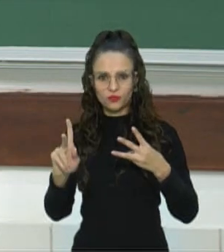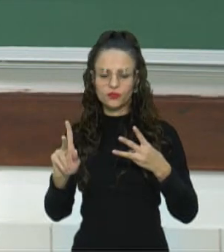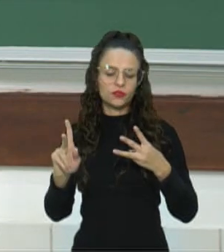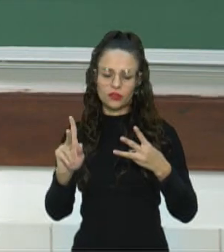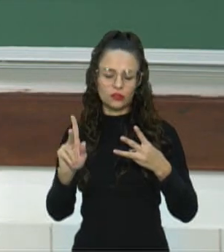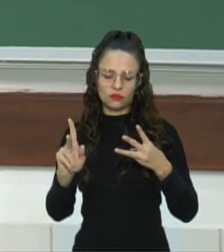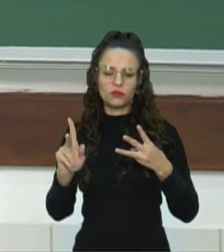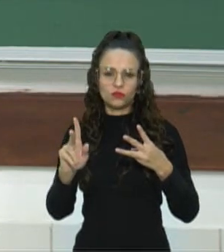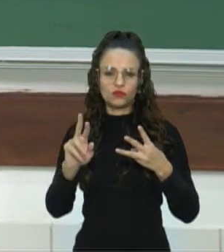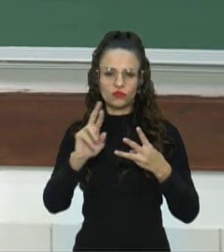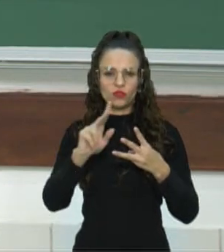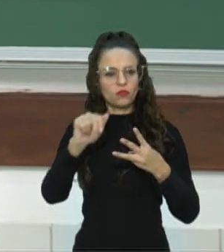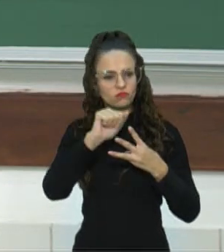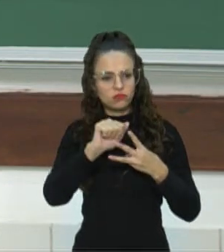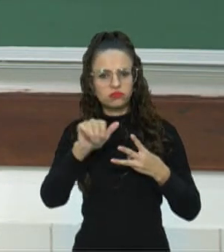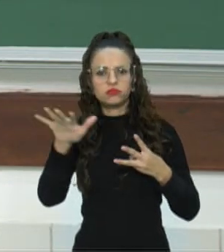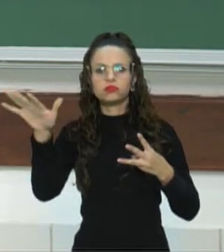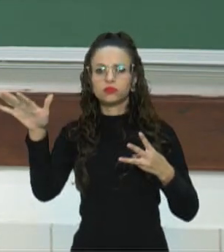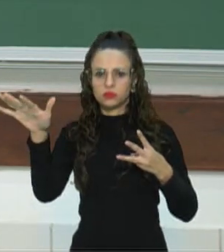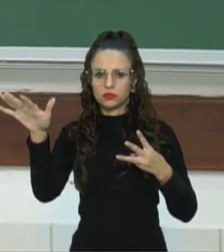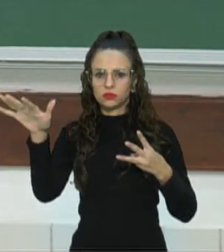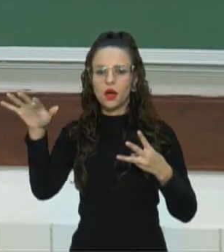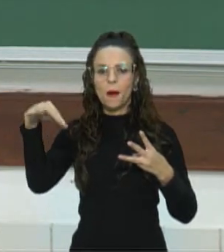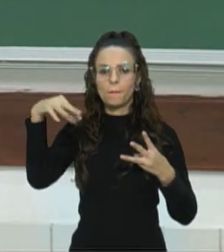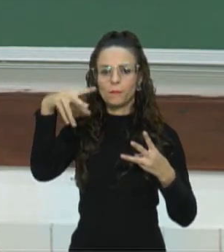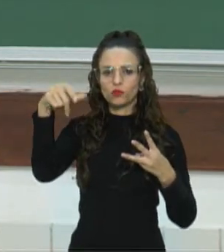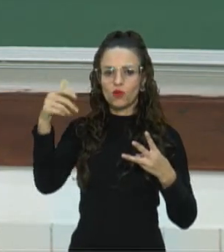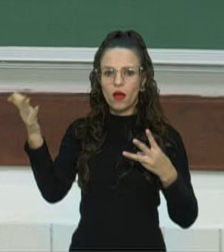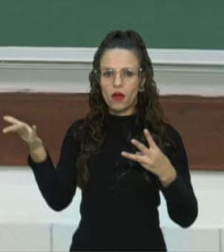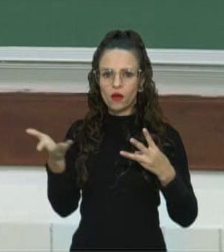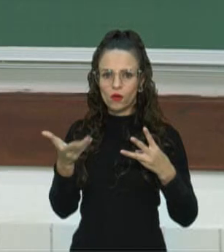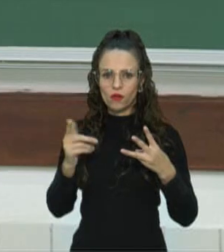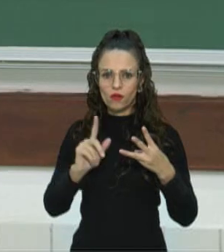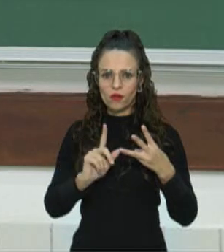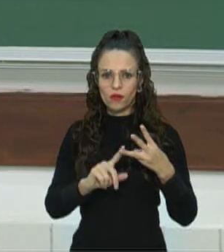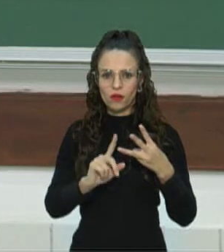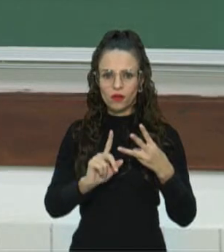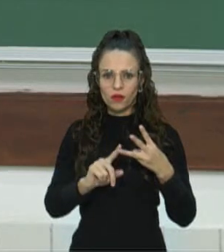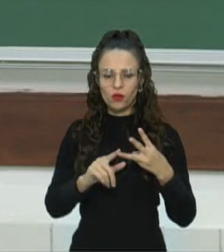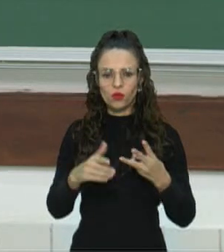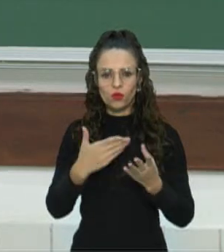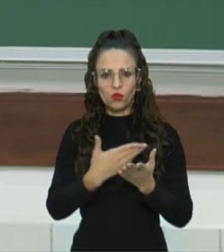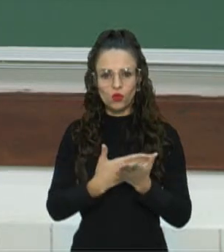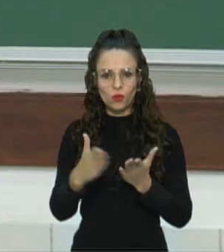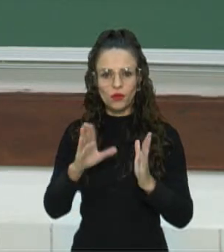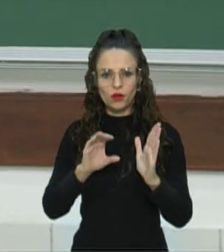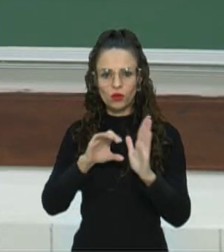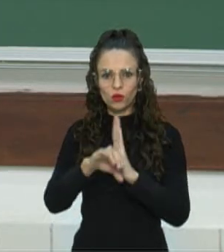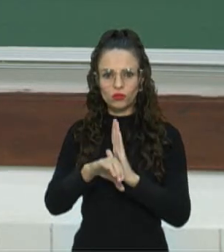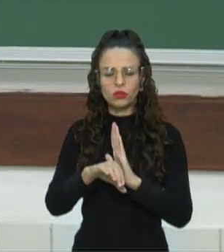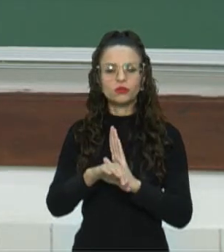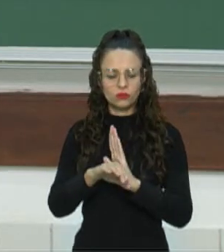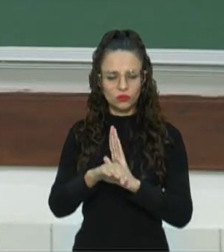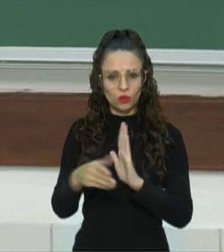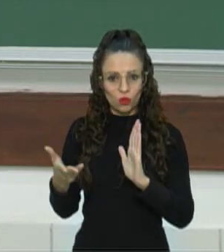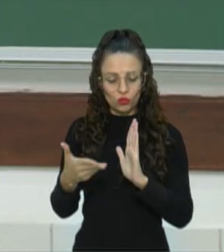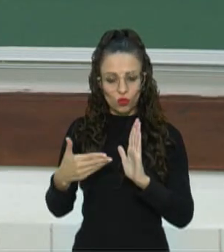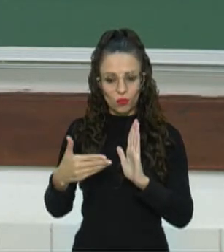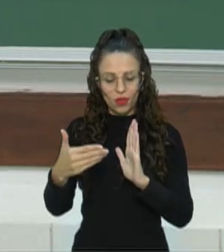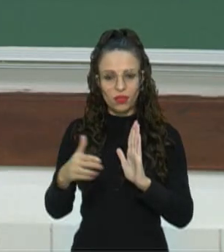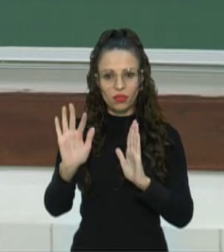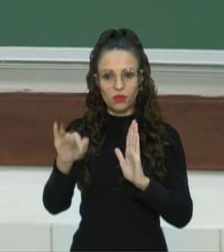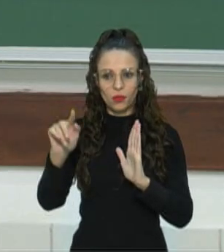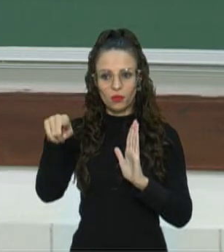não bastante difundido e bastante praticado a nível mundial, né? Agora nós começamos um conceito, vamos terminar na nossa próxima aula, que